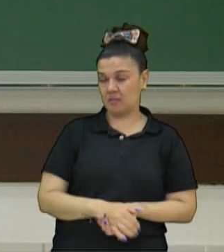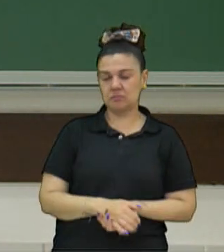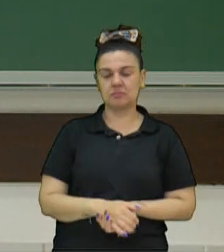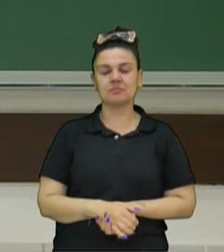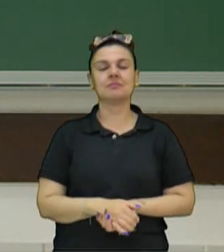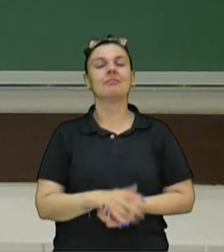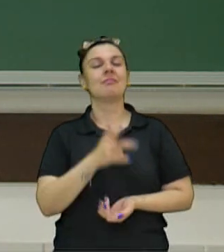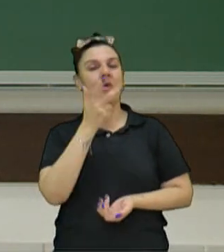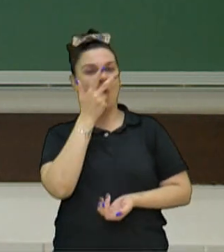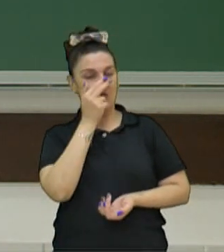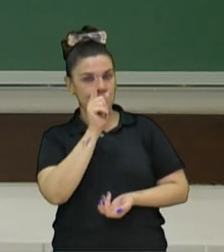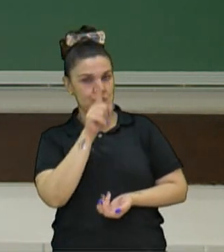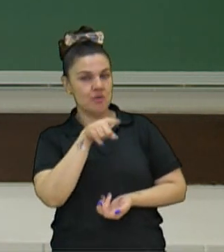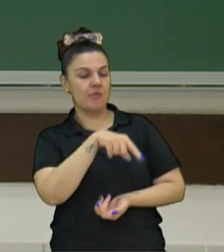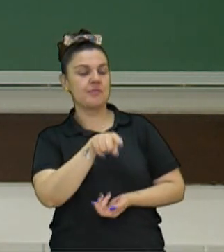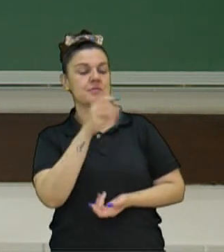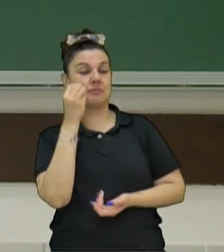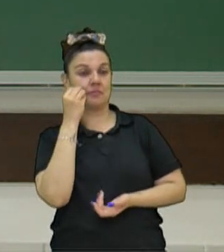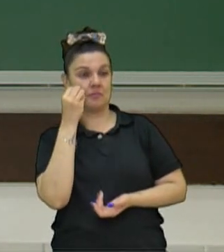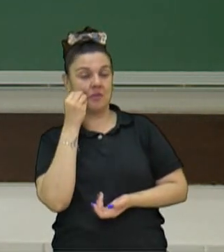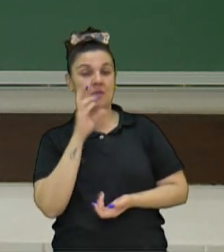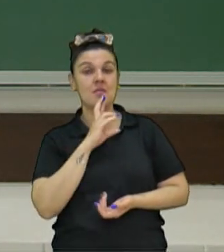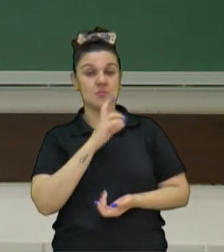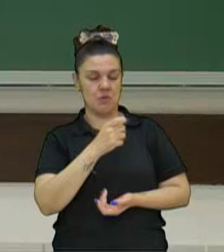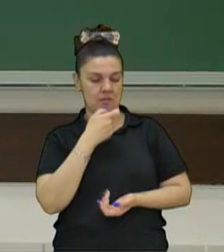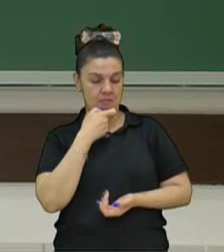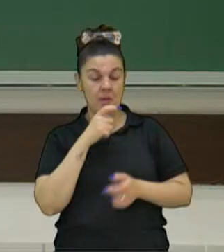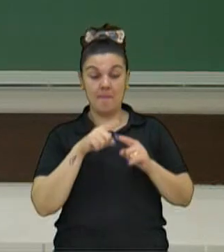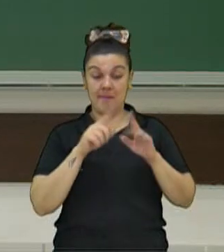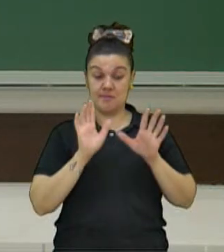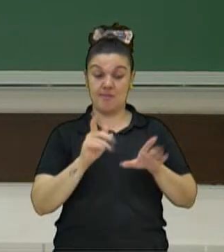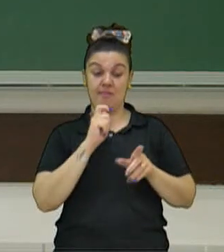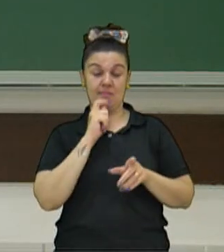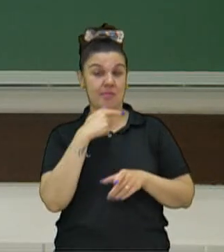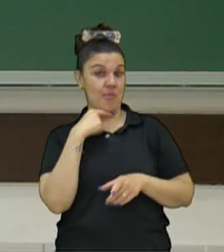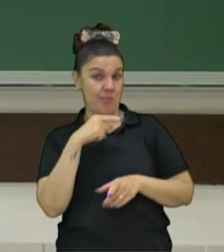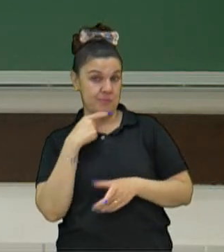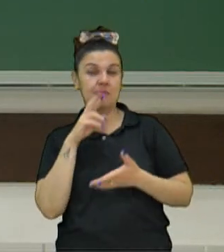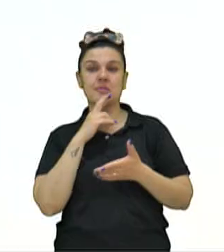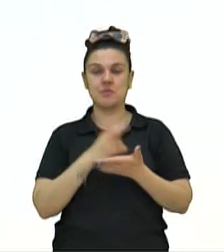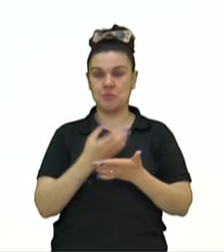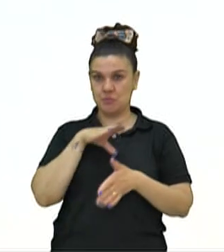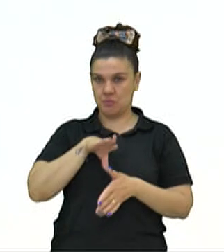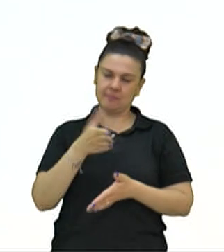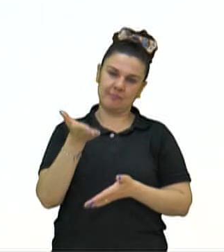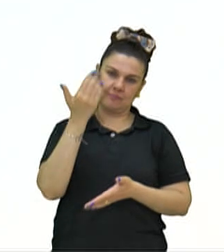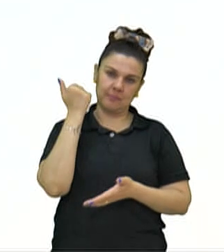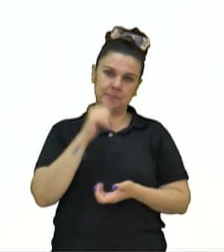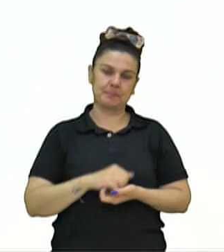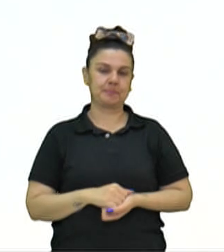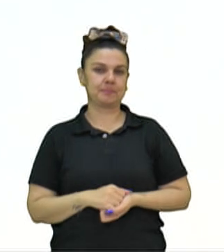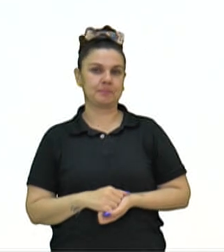Agora eu acho que já está mais que na hora da gente responder em inglês. Mas se você ainda não consegue, responde em português. Vamos lá? Let's go!